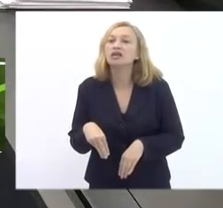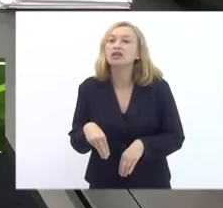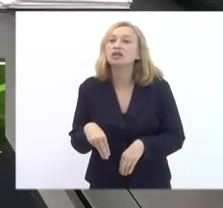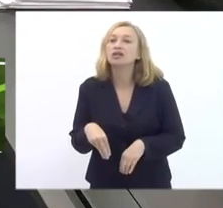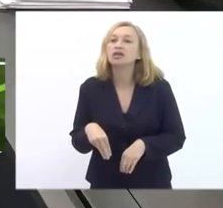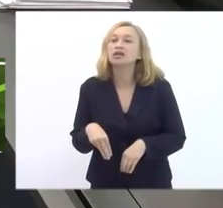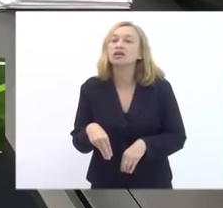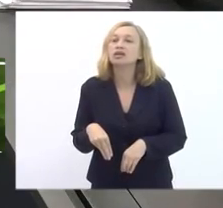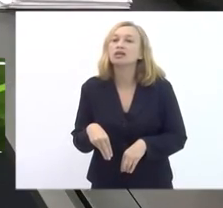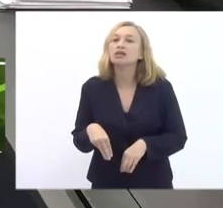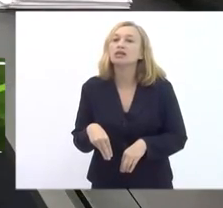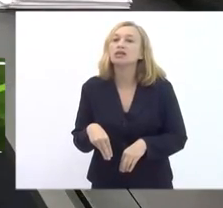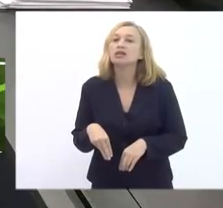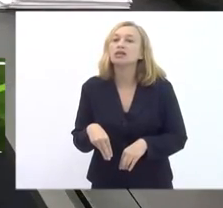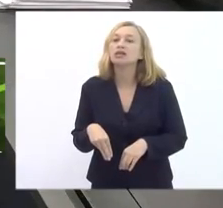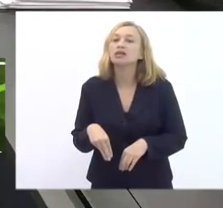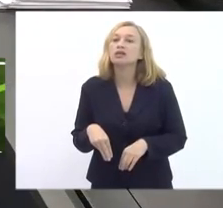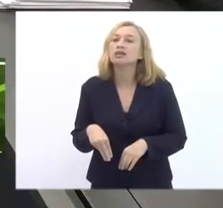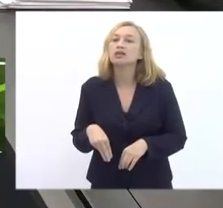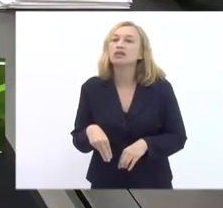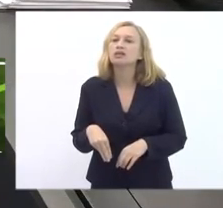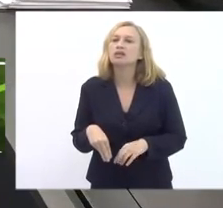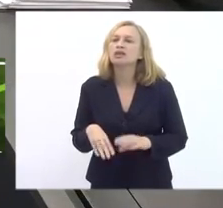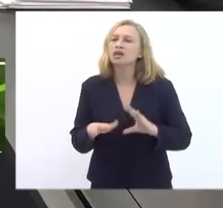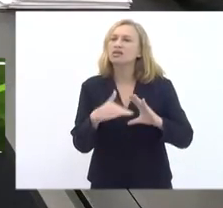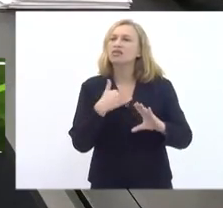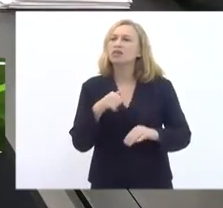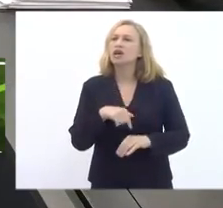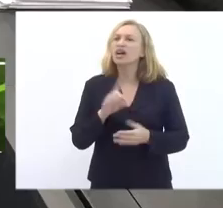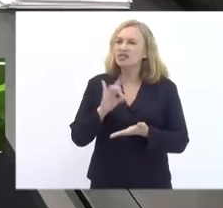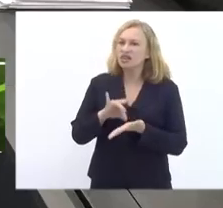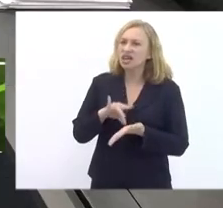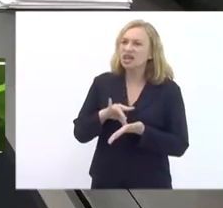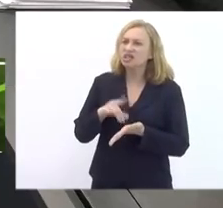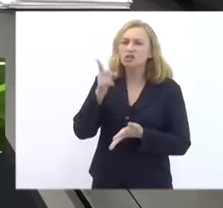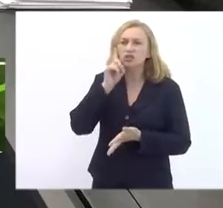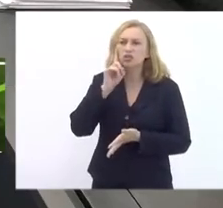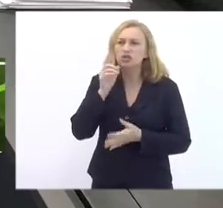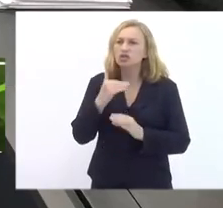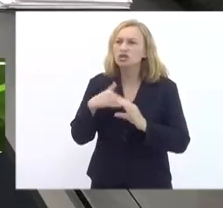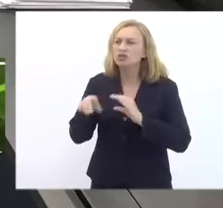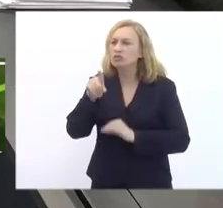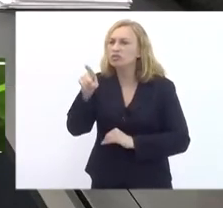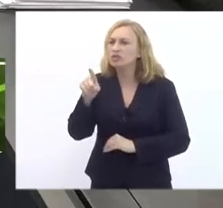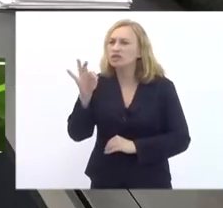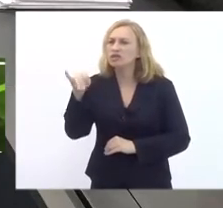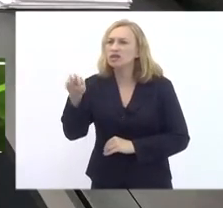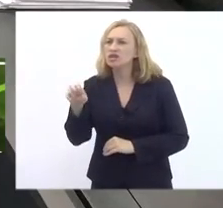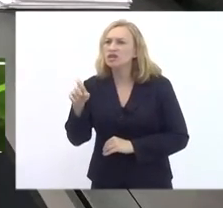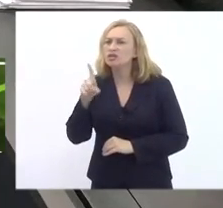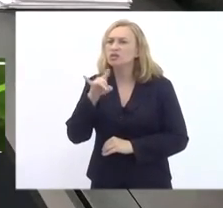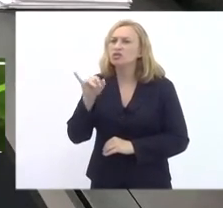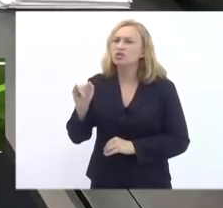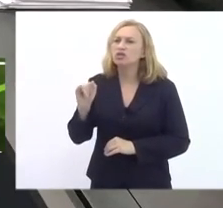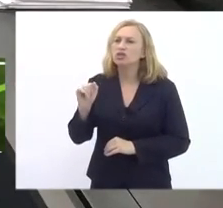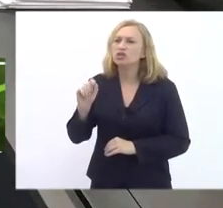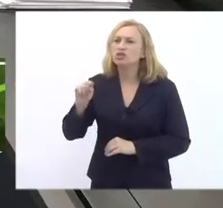entender. Aqui. É verdade isso, Felipe? Ele encaminha todos os dias para você os dados do dia anterior?